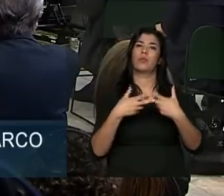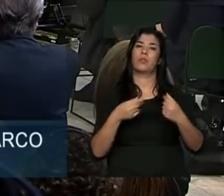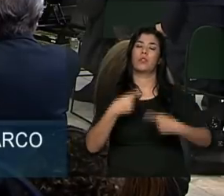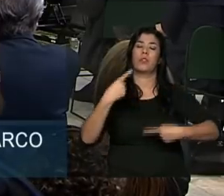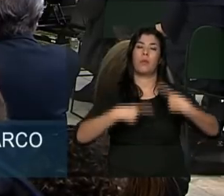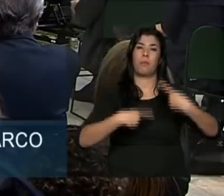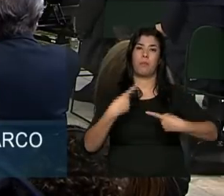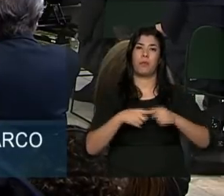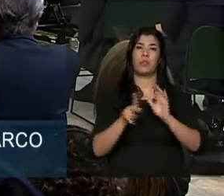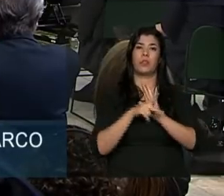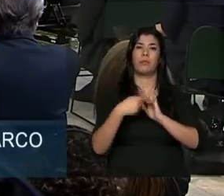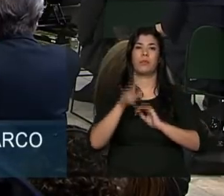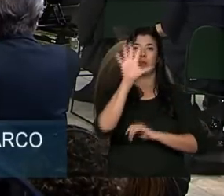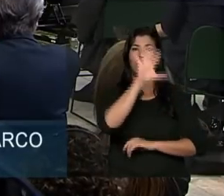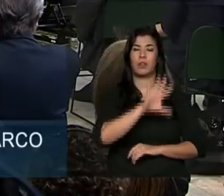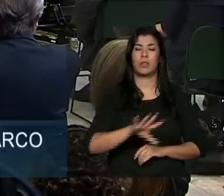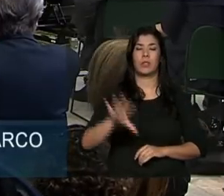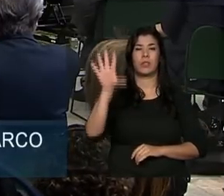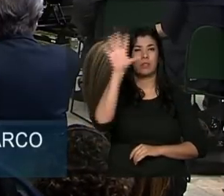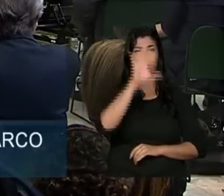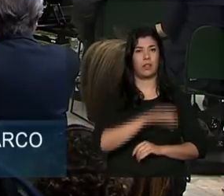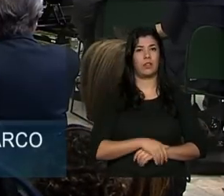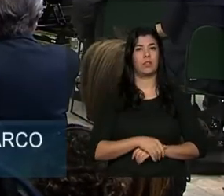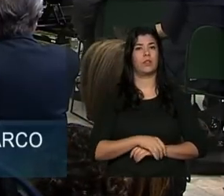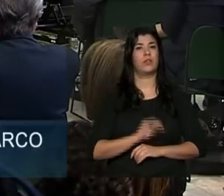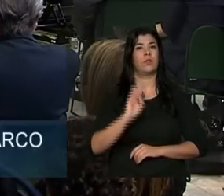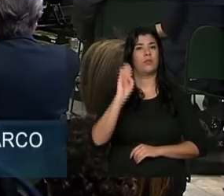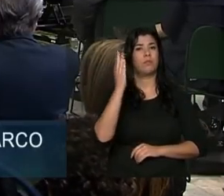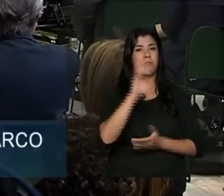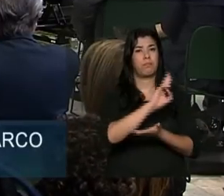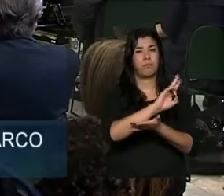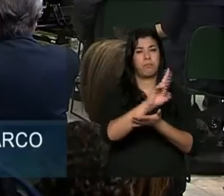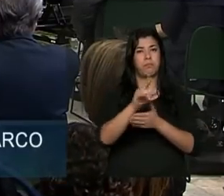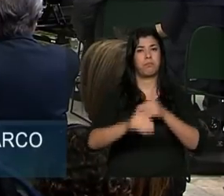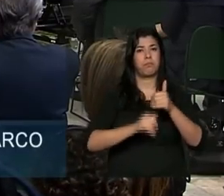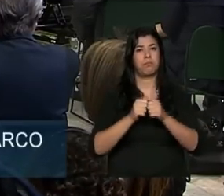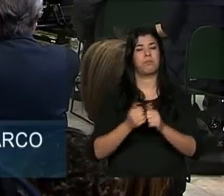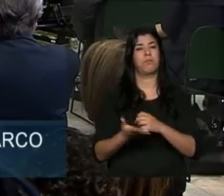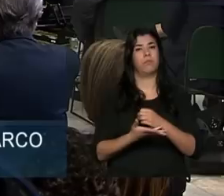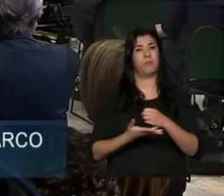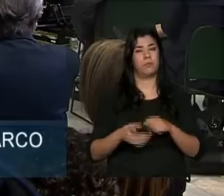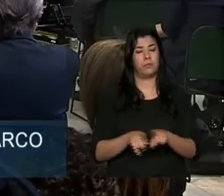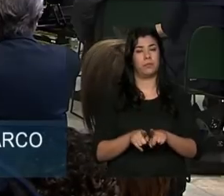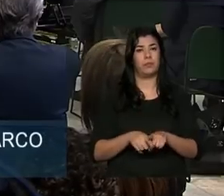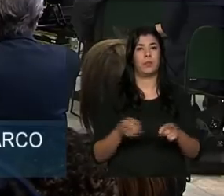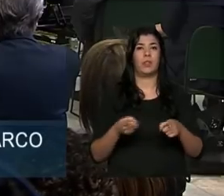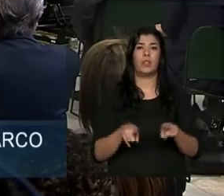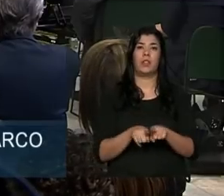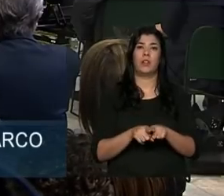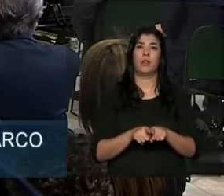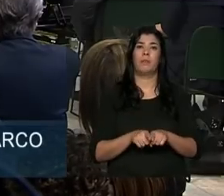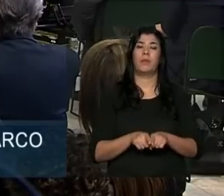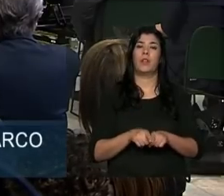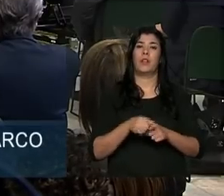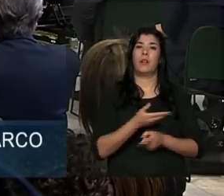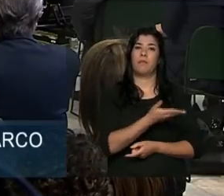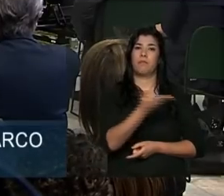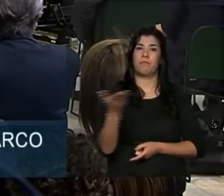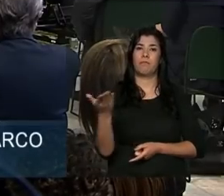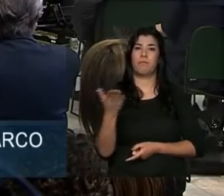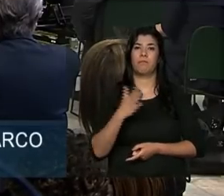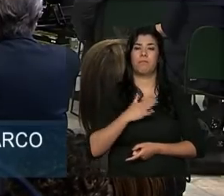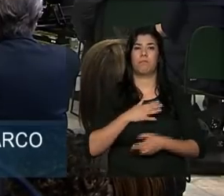política nacional de biodiversidade, de fato, dialogando com o desenvolvimento sustentável desse país. Eu quero publicamente agradecer a minha equipe,